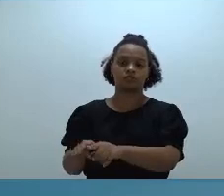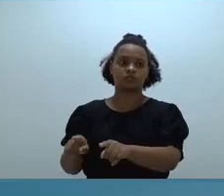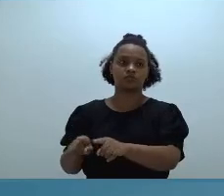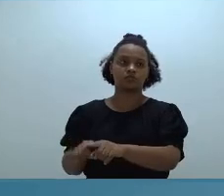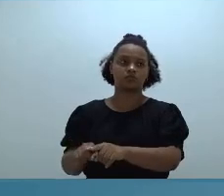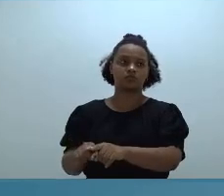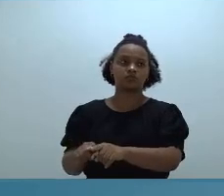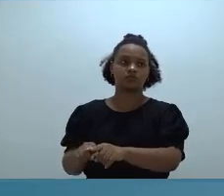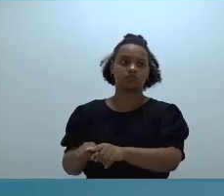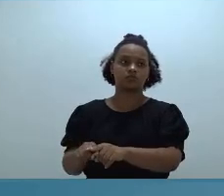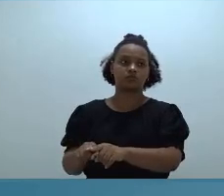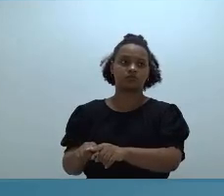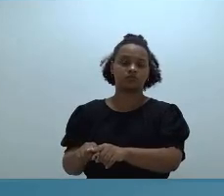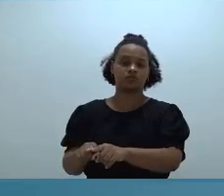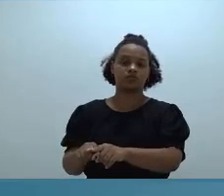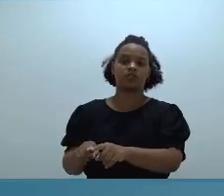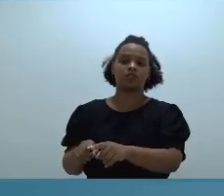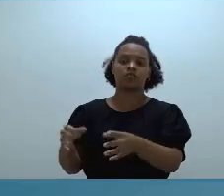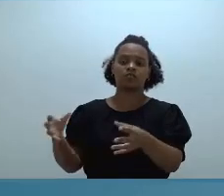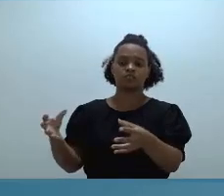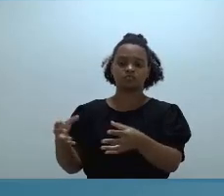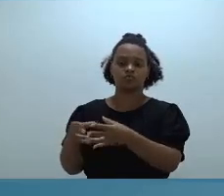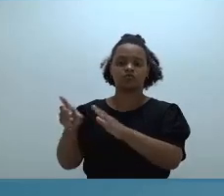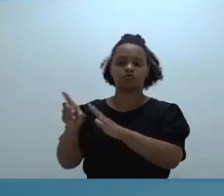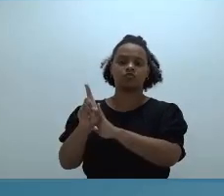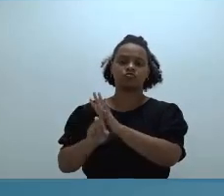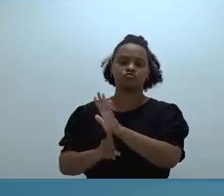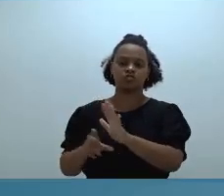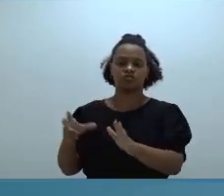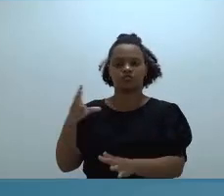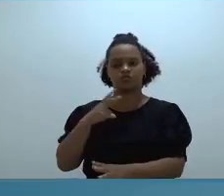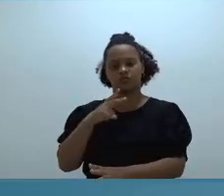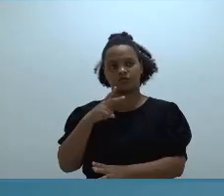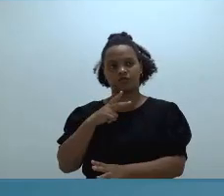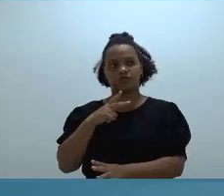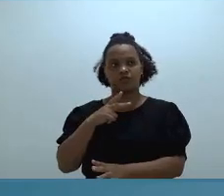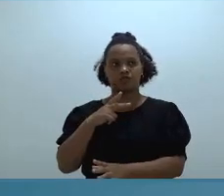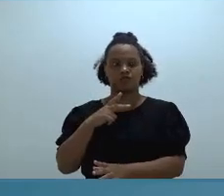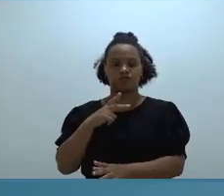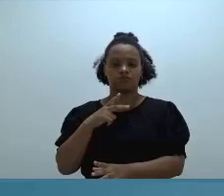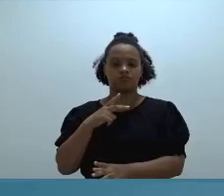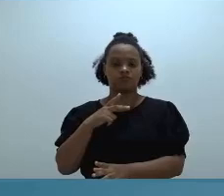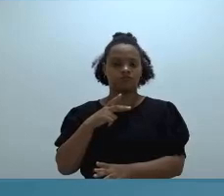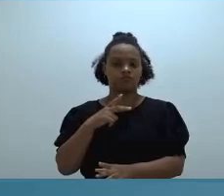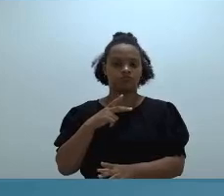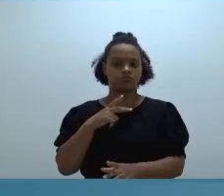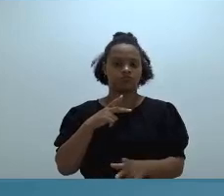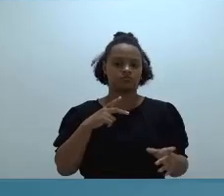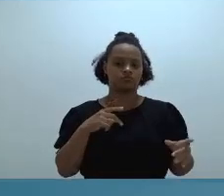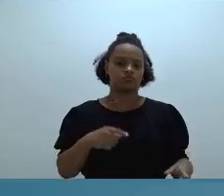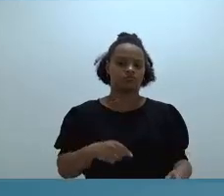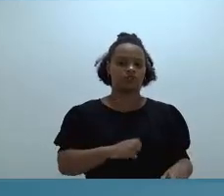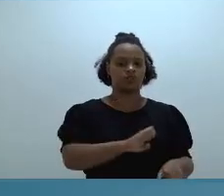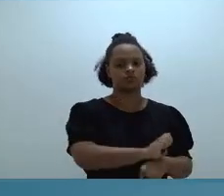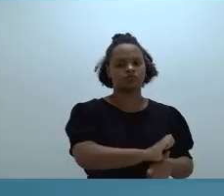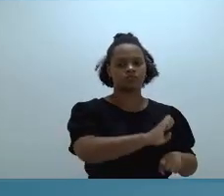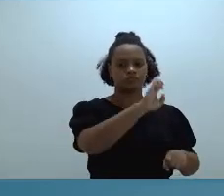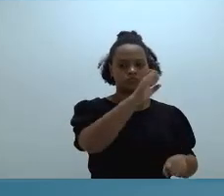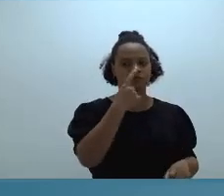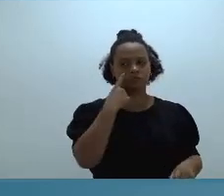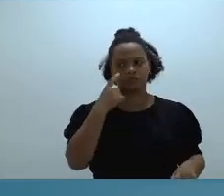matéria de direito do consumidor. E não, na minha opinião, não há atração